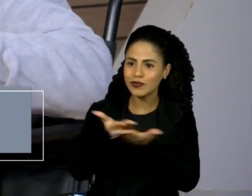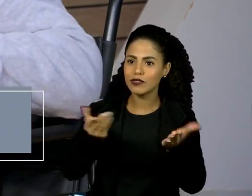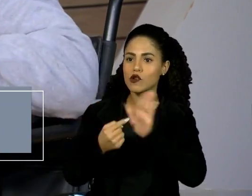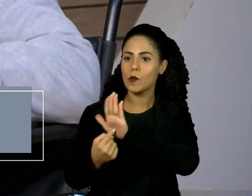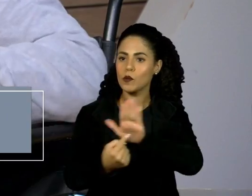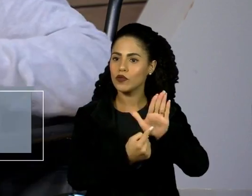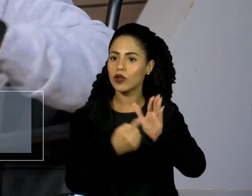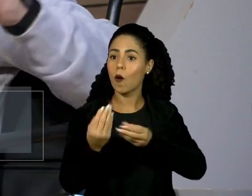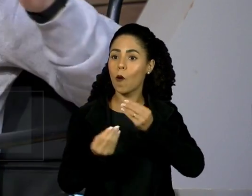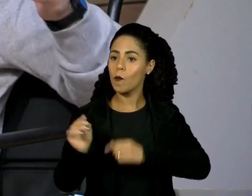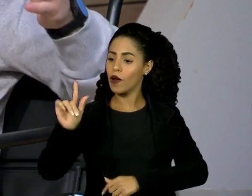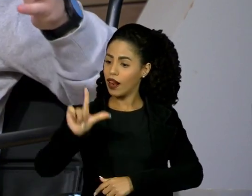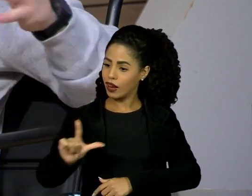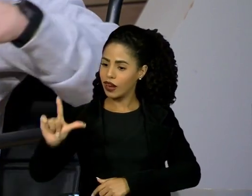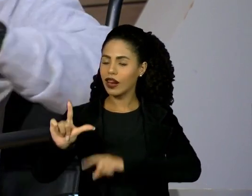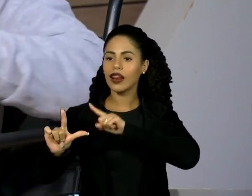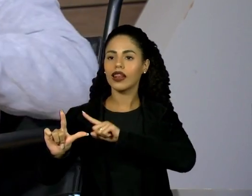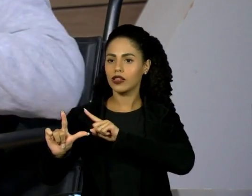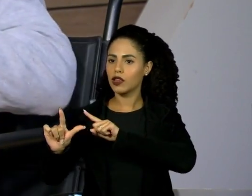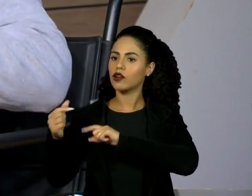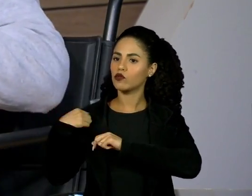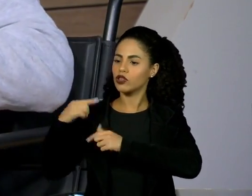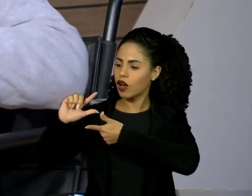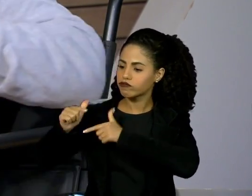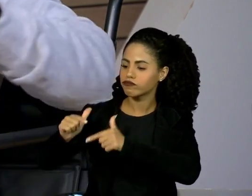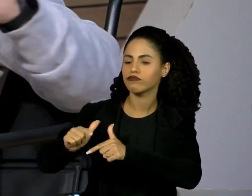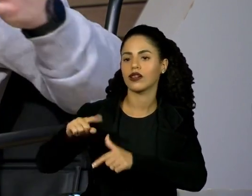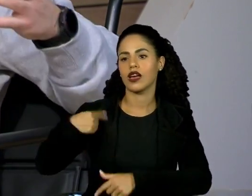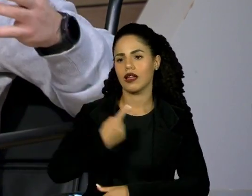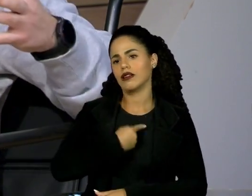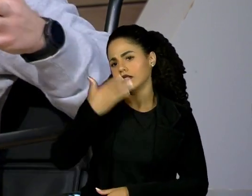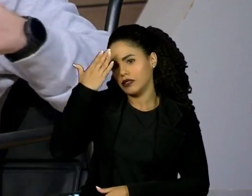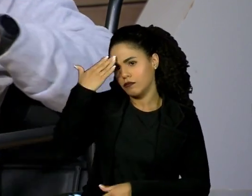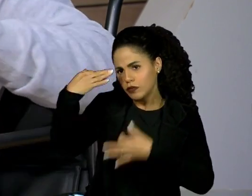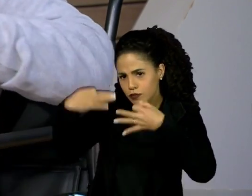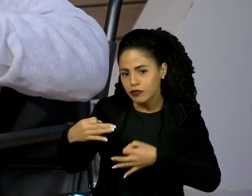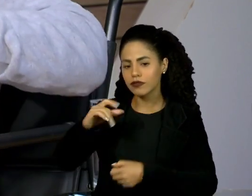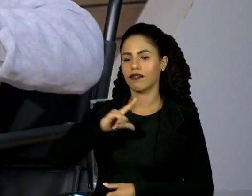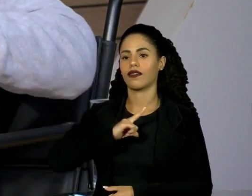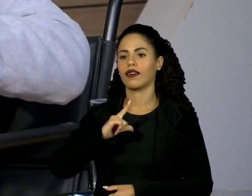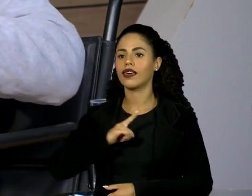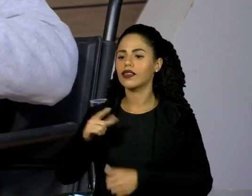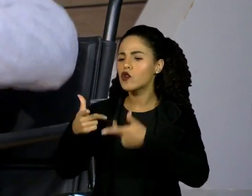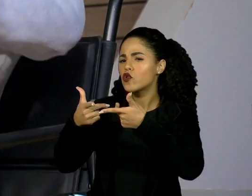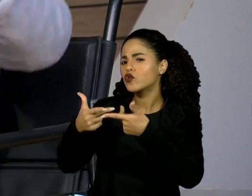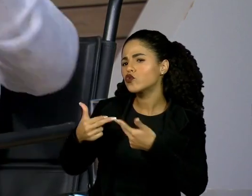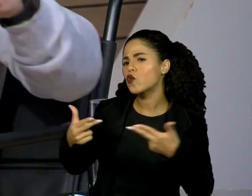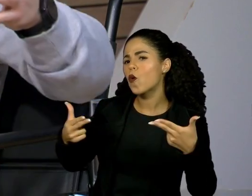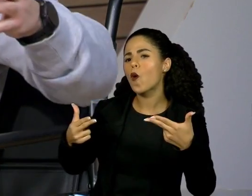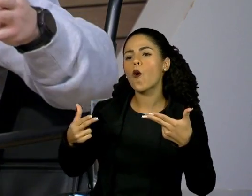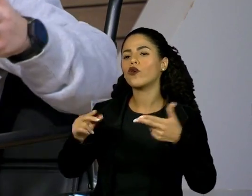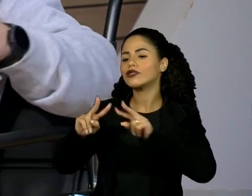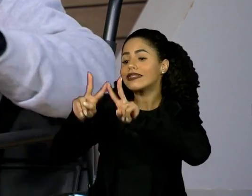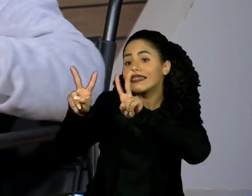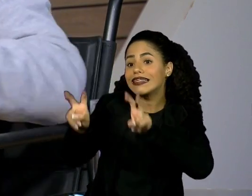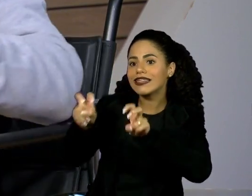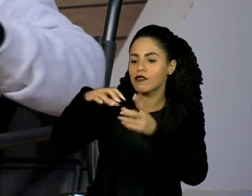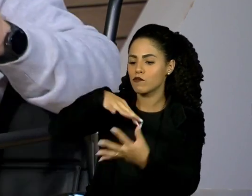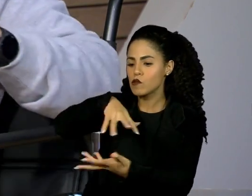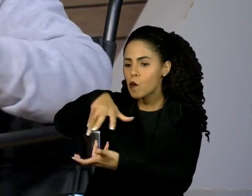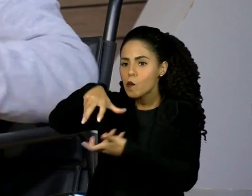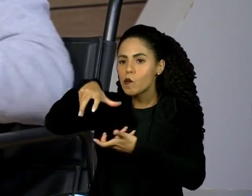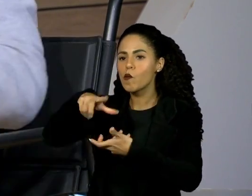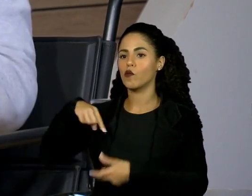tanto um lado da literatura clássica, como ela pode ser grandiosa por tratar de temas universais, né, de